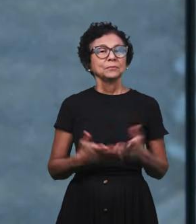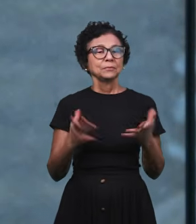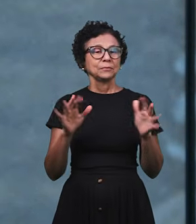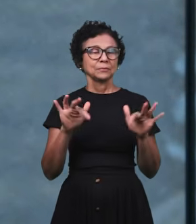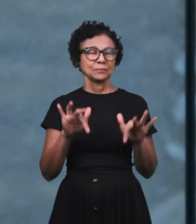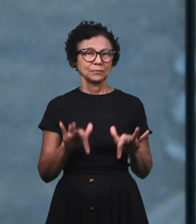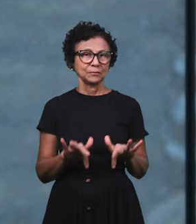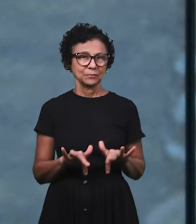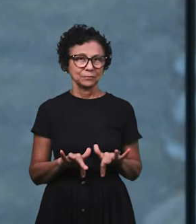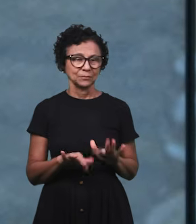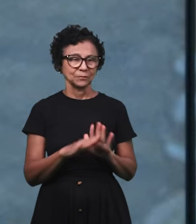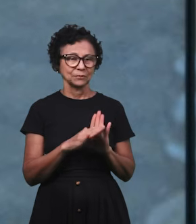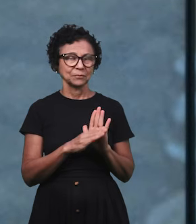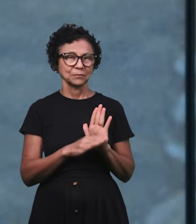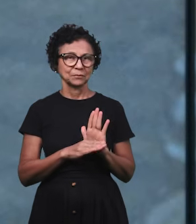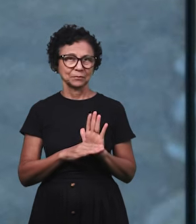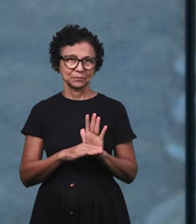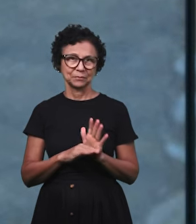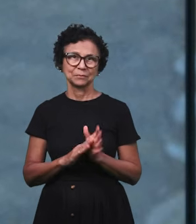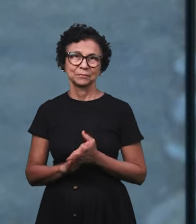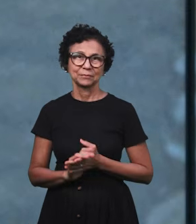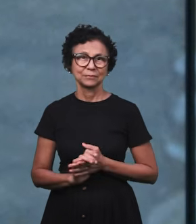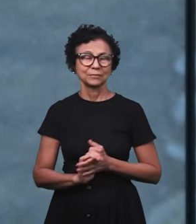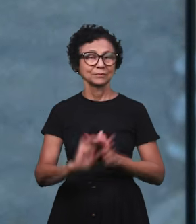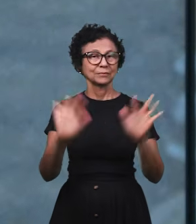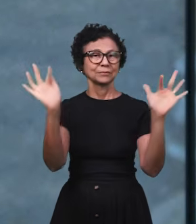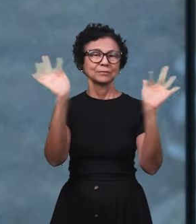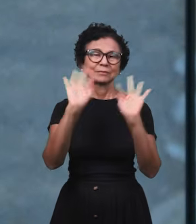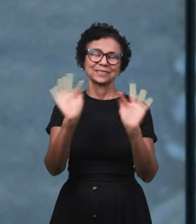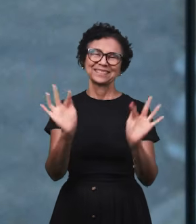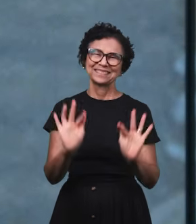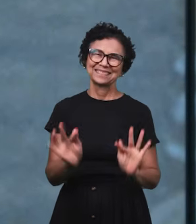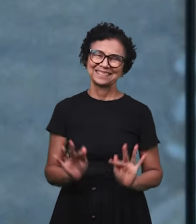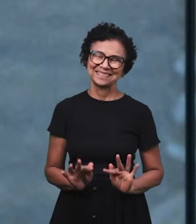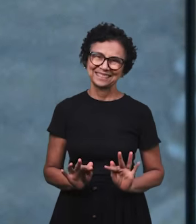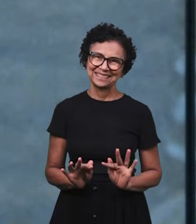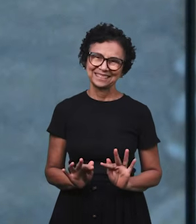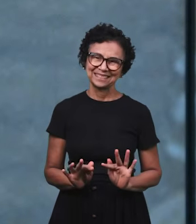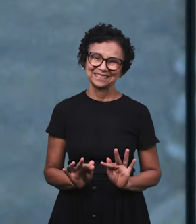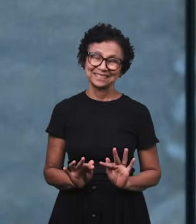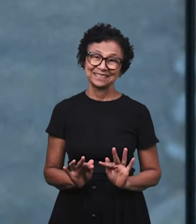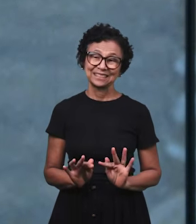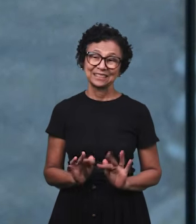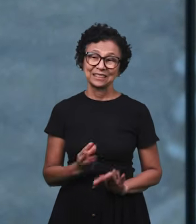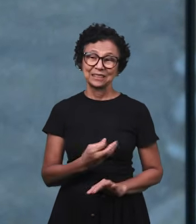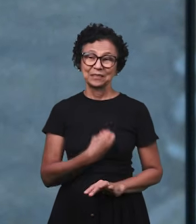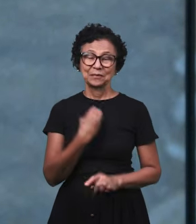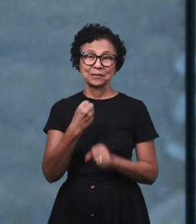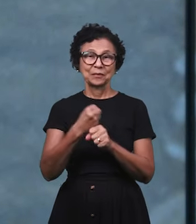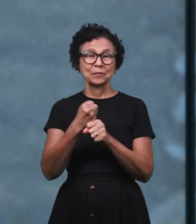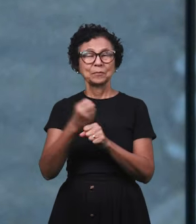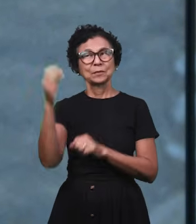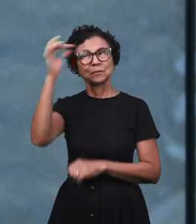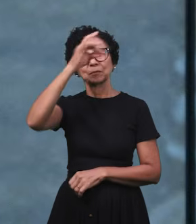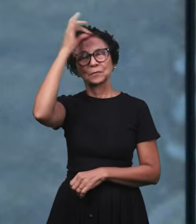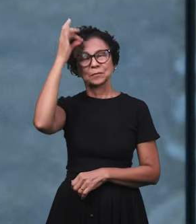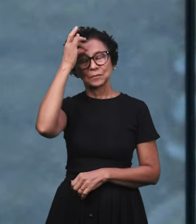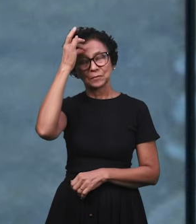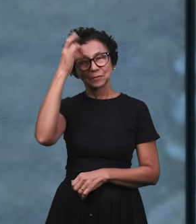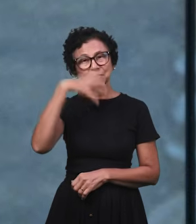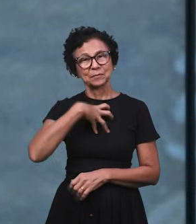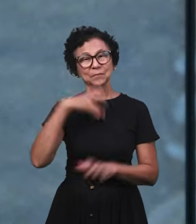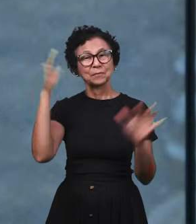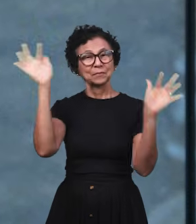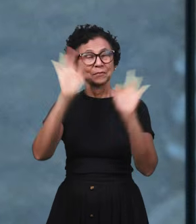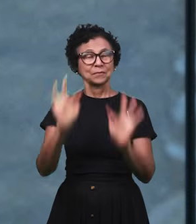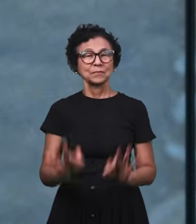do programa Os Dias da Minha Mocidade. Felizes por estarmos vivendo a obra do Espírito Santo de Deus, felizes por você estar junto